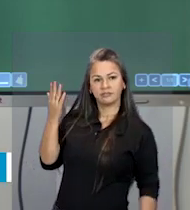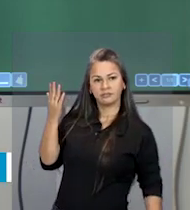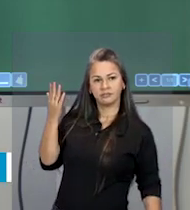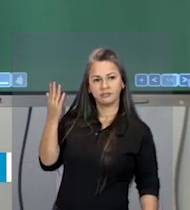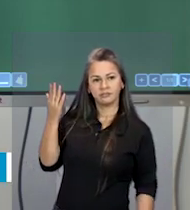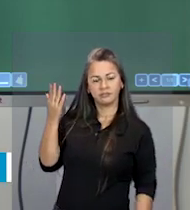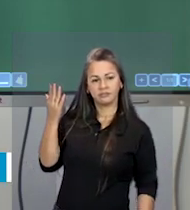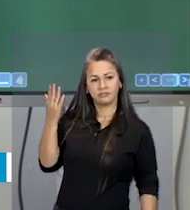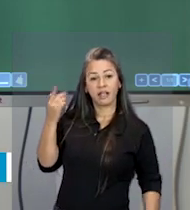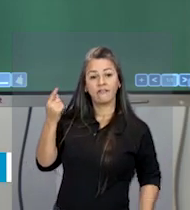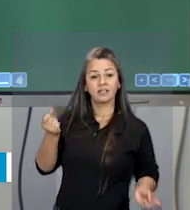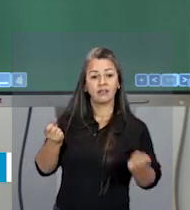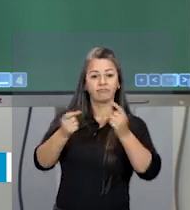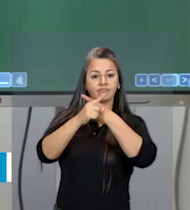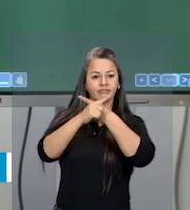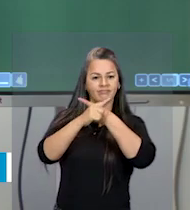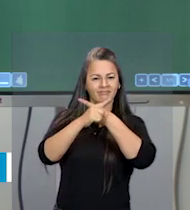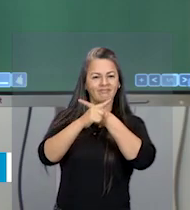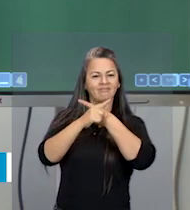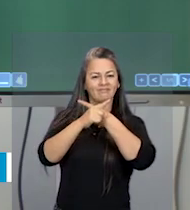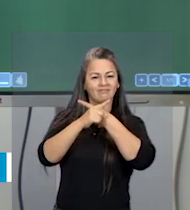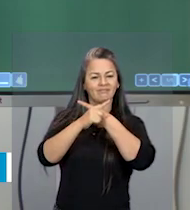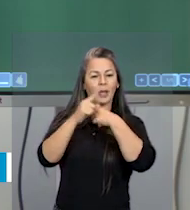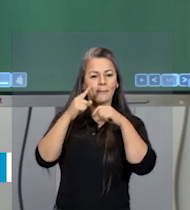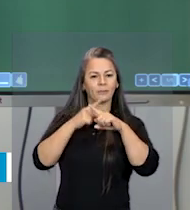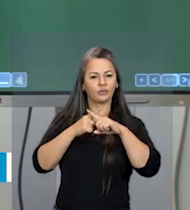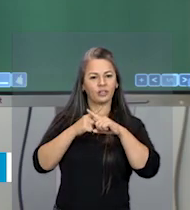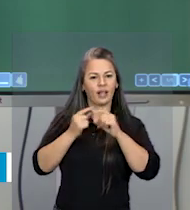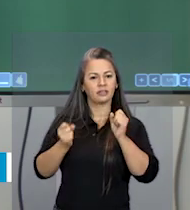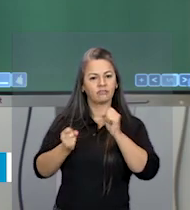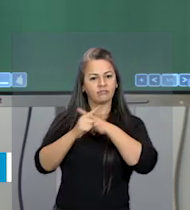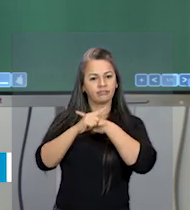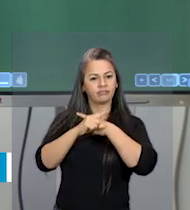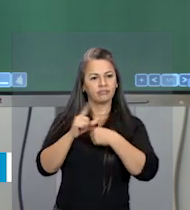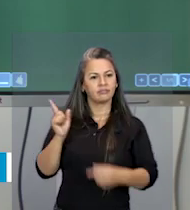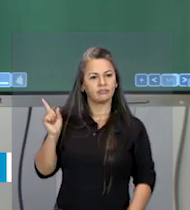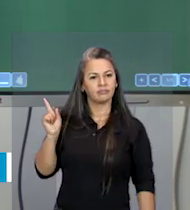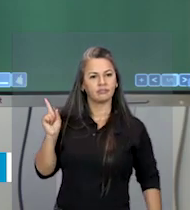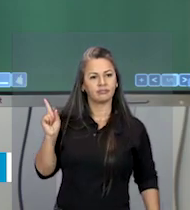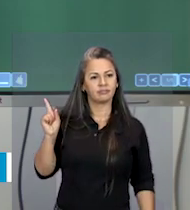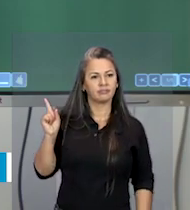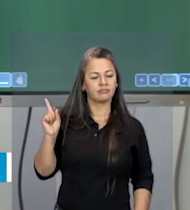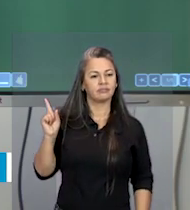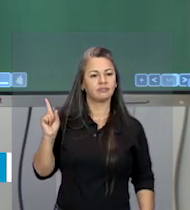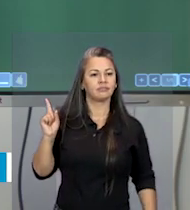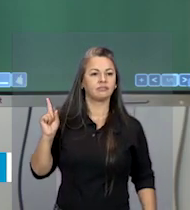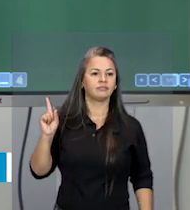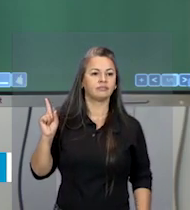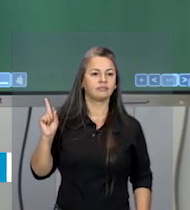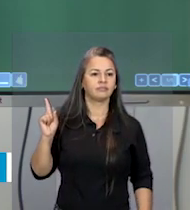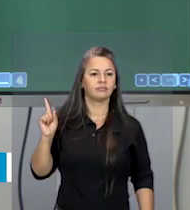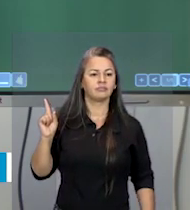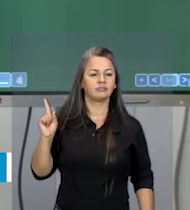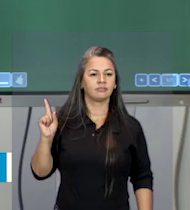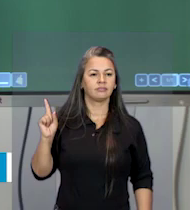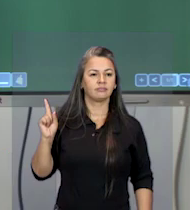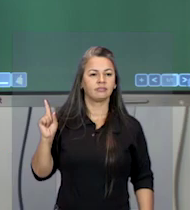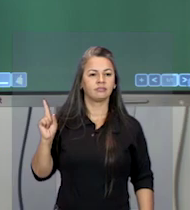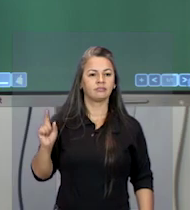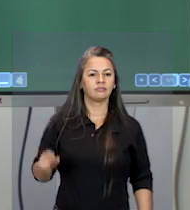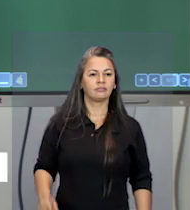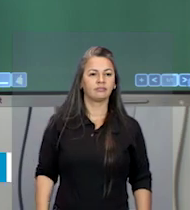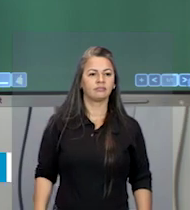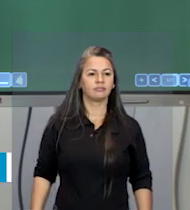a multiplicação cruzada. Perímetro vezes 1 dá perímetro. Perímetro do maior é igual a 3 vezes